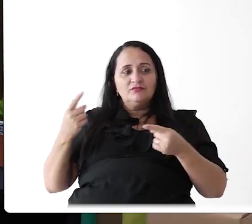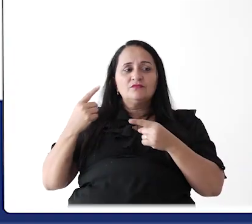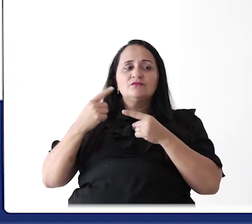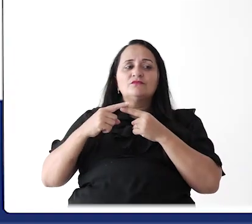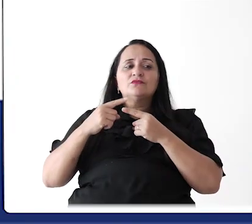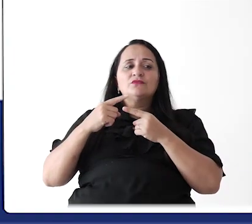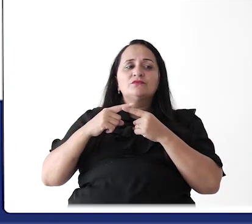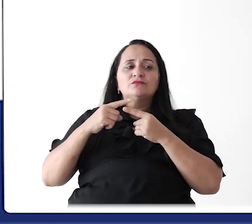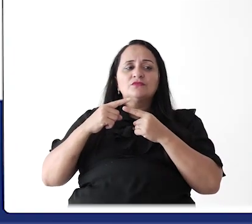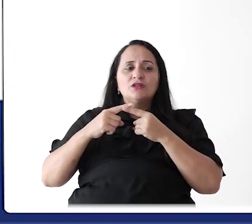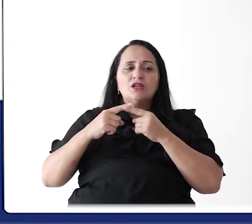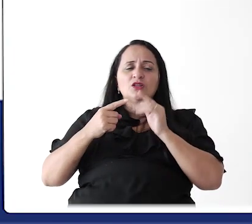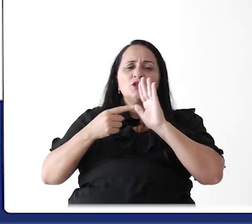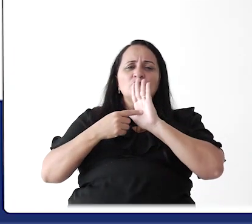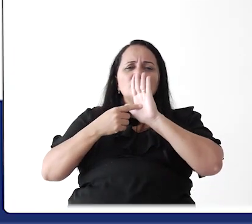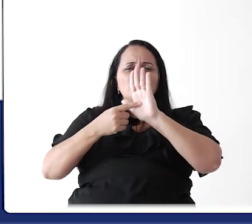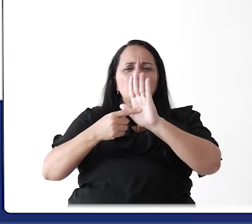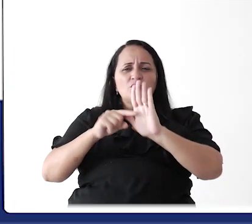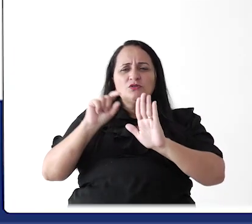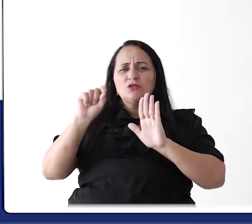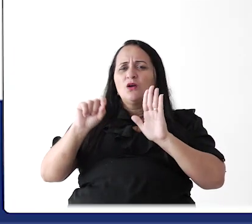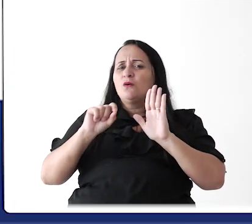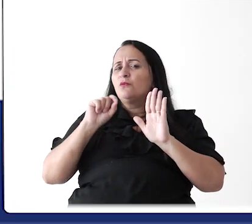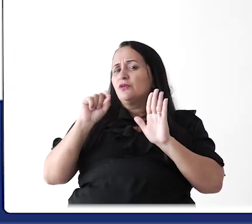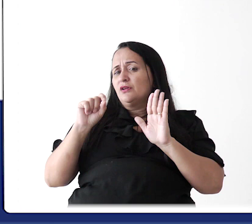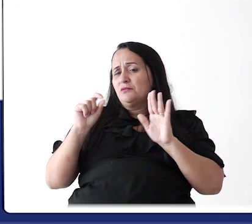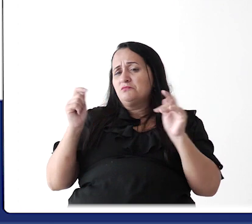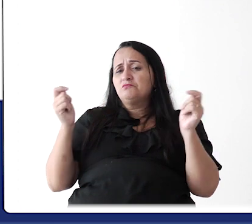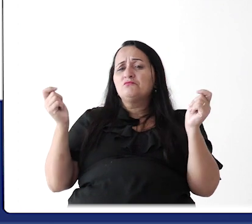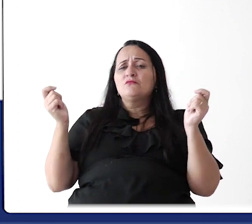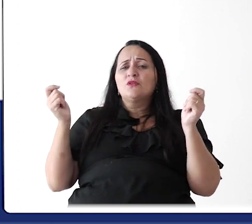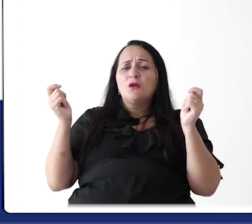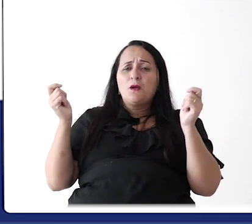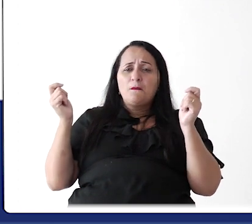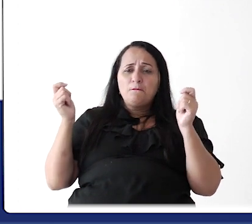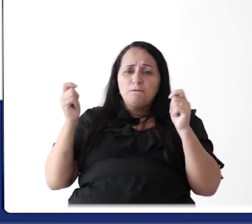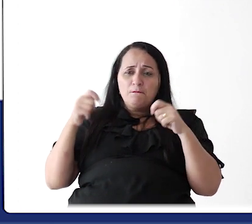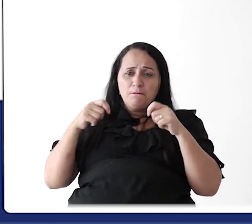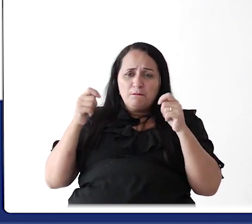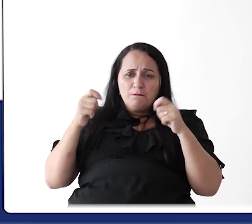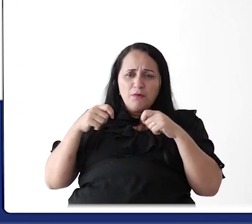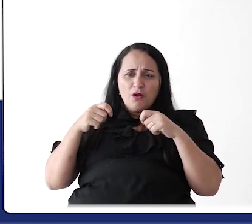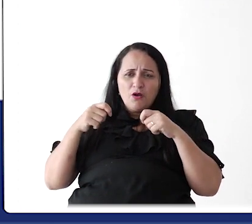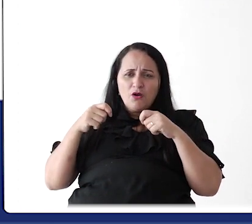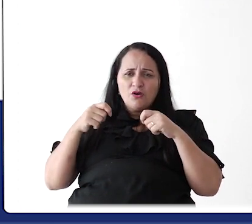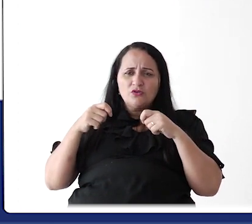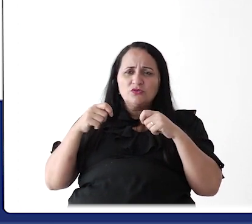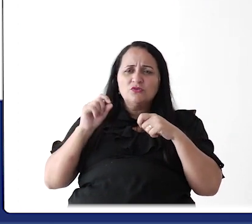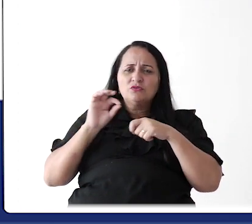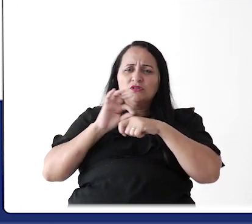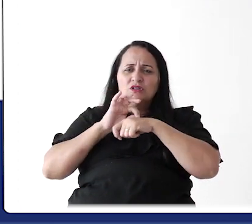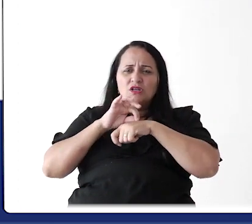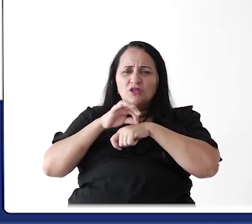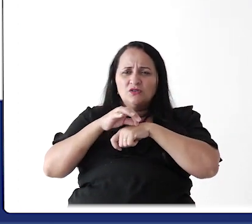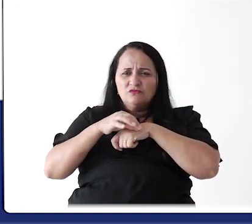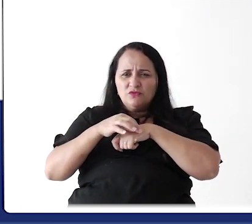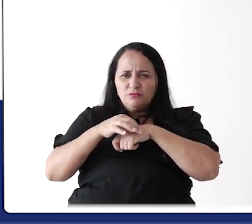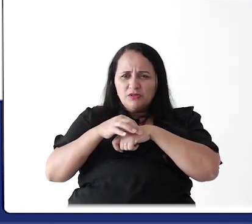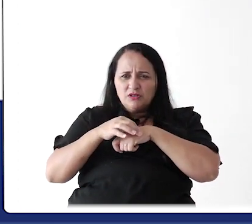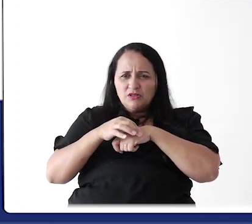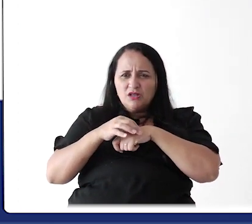Olha o que nós vamos encontrar. Logo que ele pôde decifrar essas tais formiguinhas pretas,